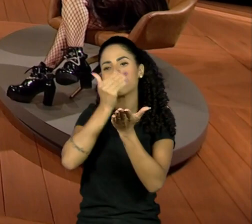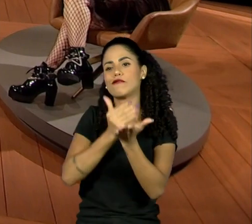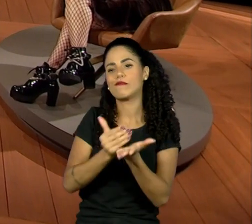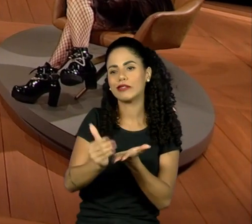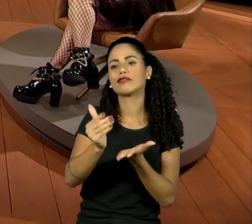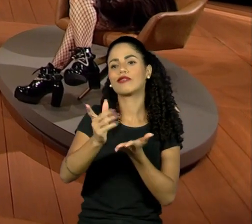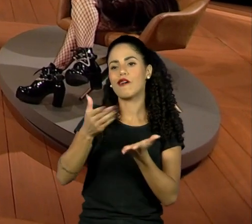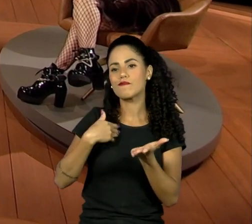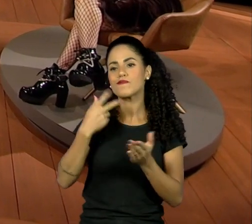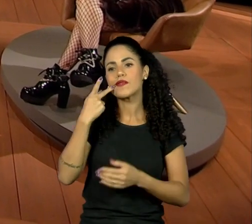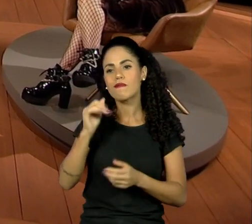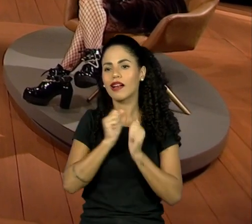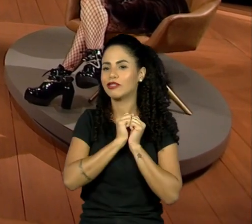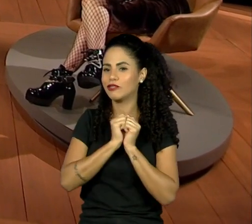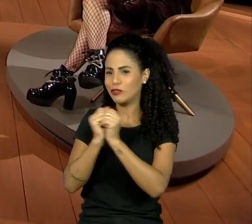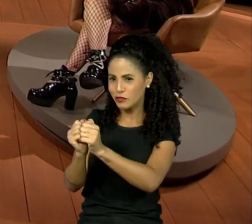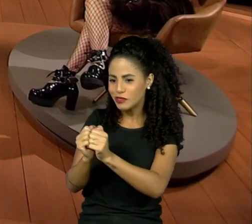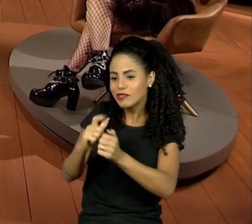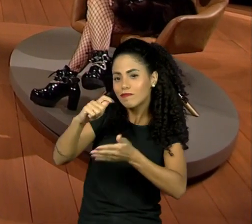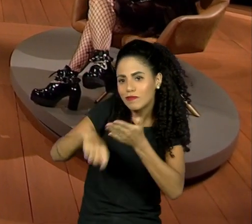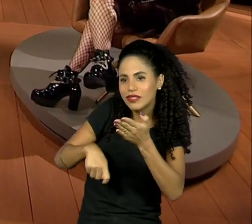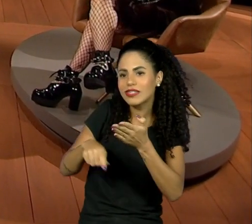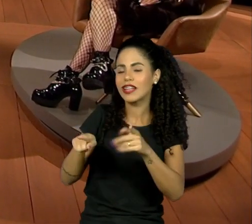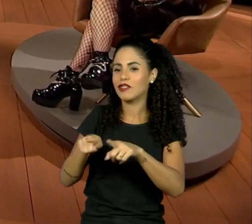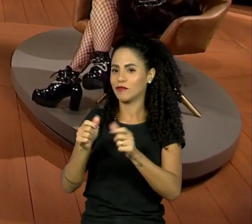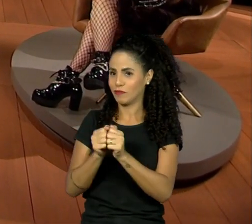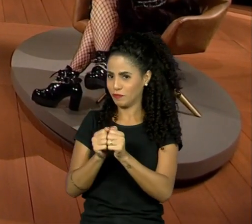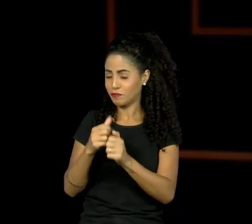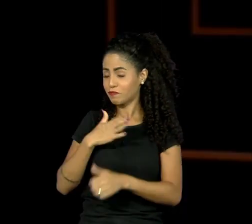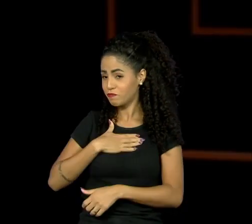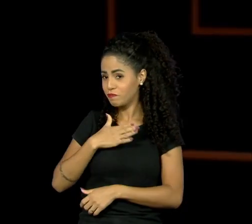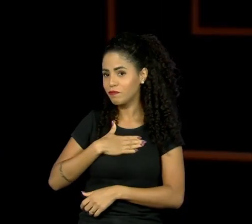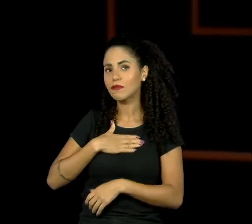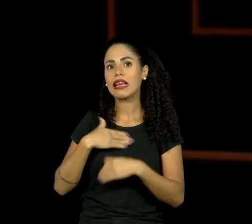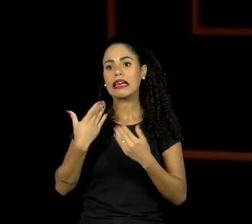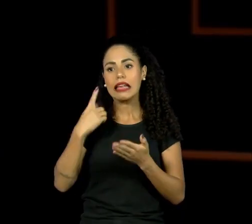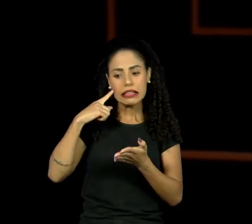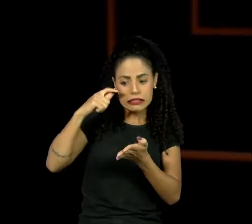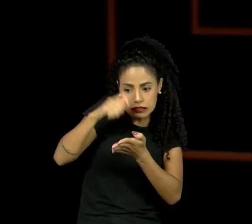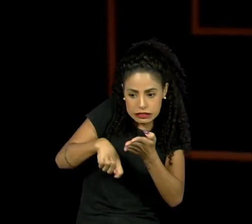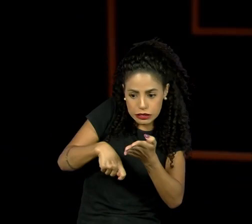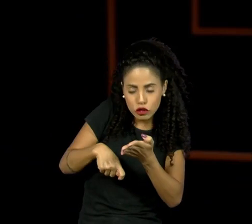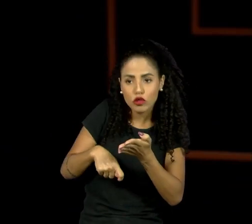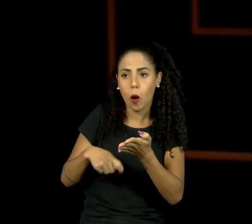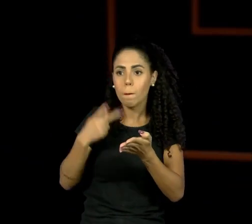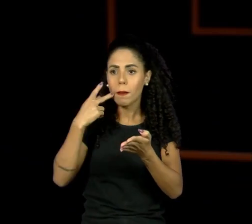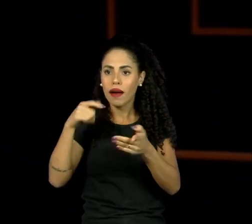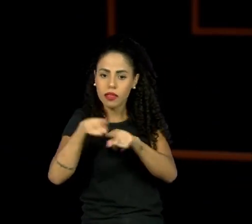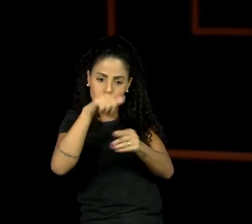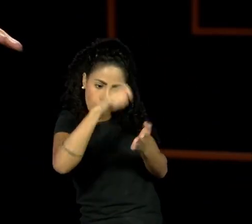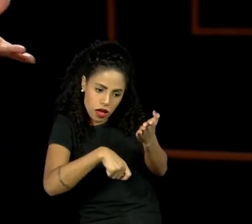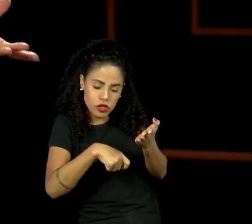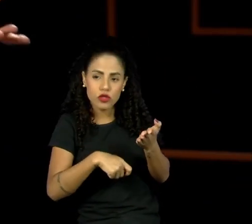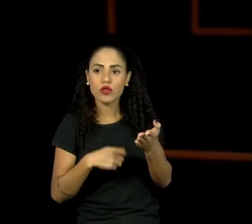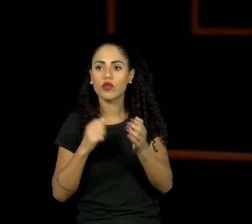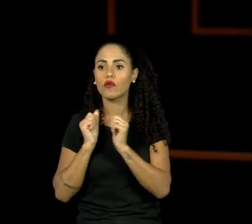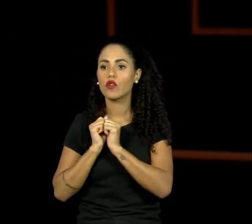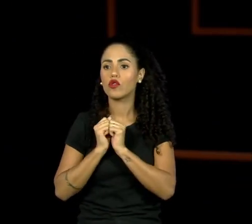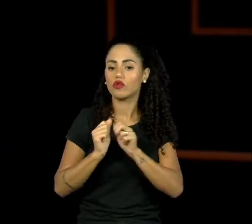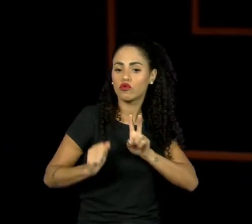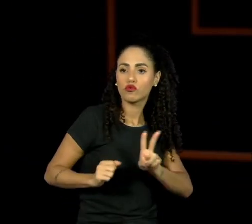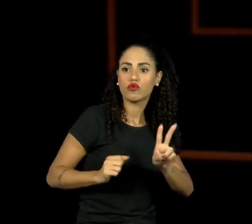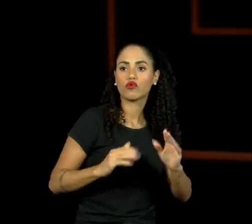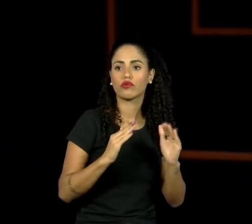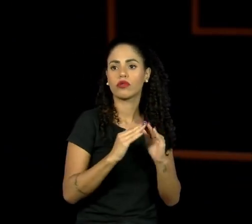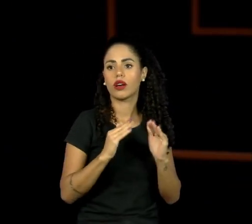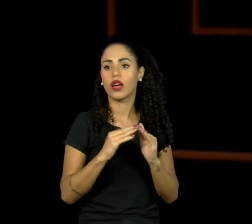Aí ele no dia seguinte foi e a gente assina o contrato junto. E papai falou, agora vamos para casa. Eu falei, papai, agora não dá, eu tenho que morar